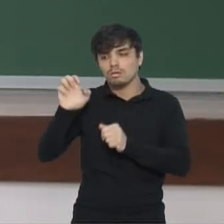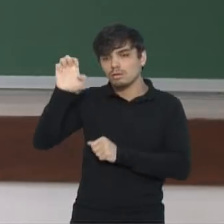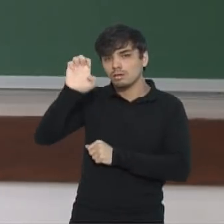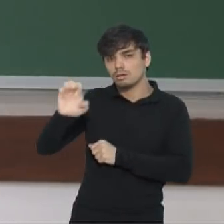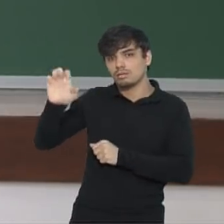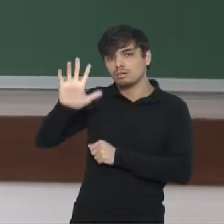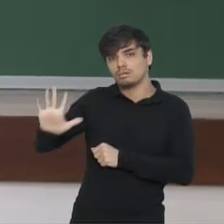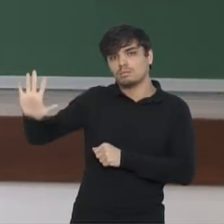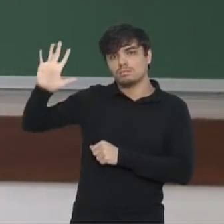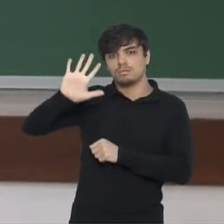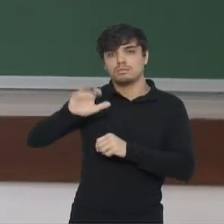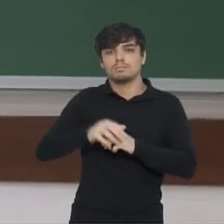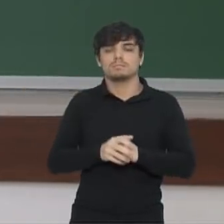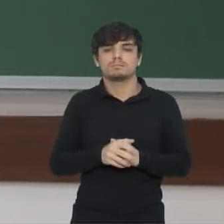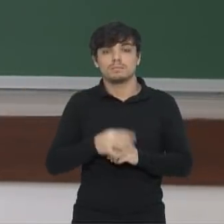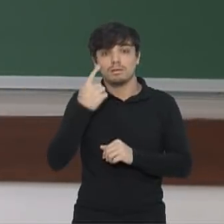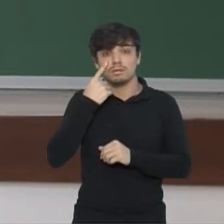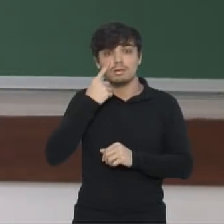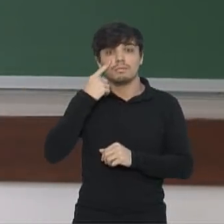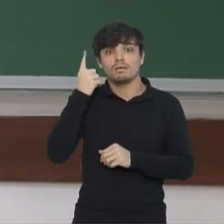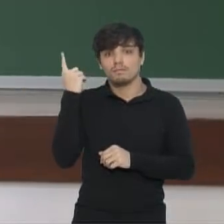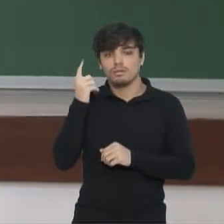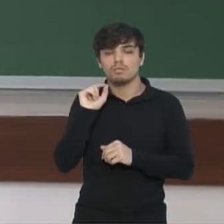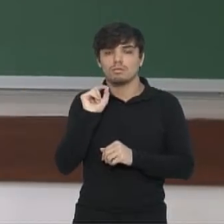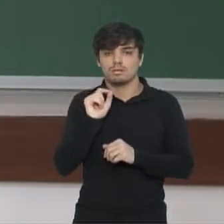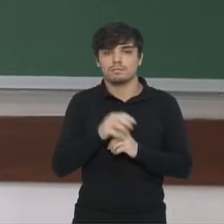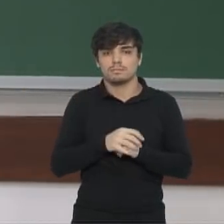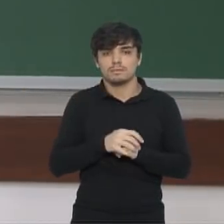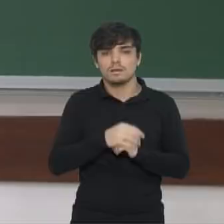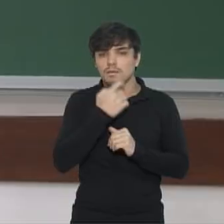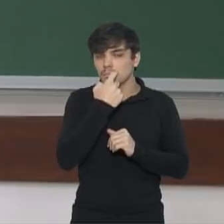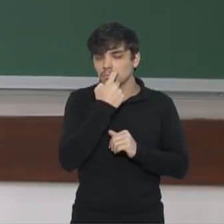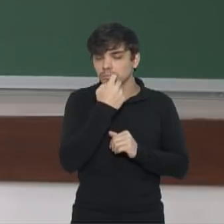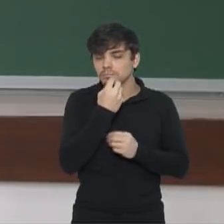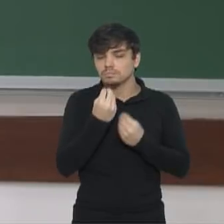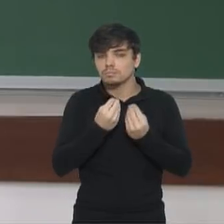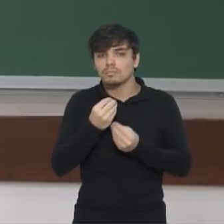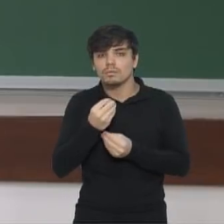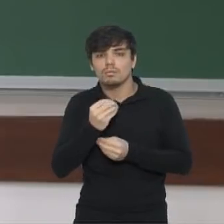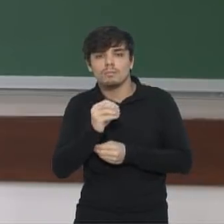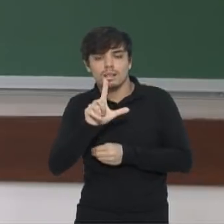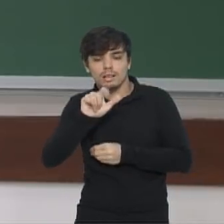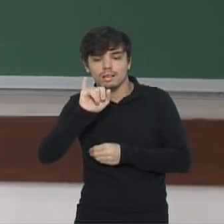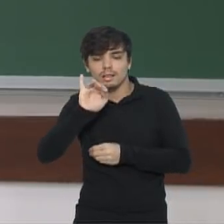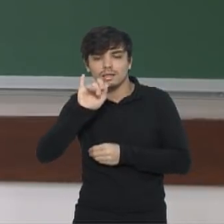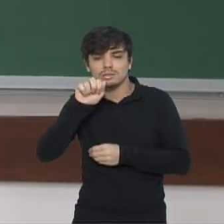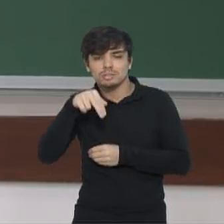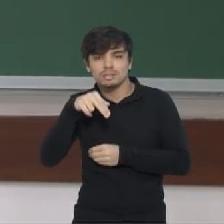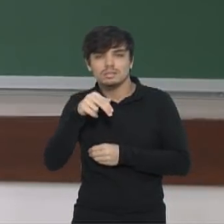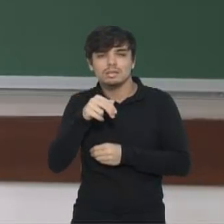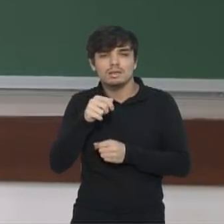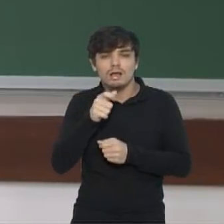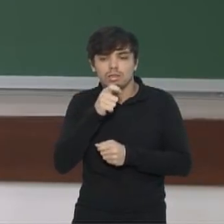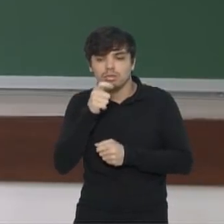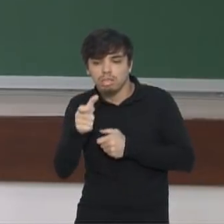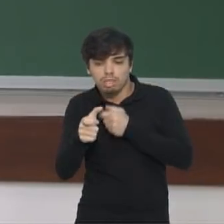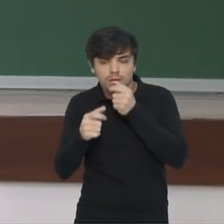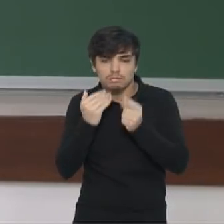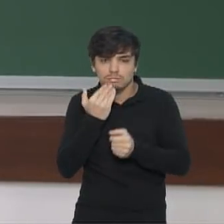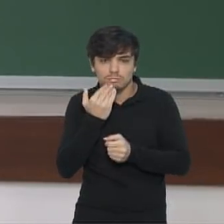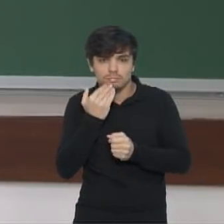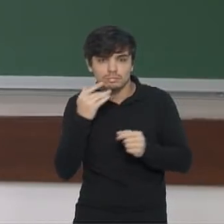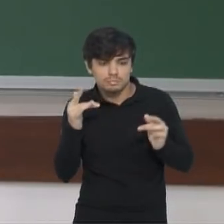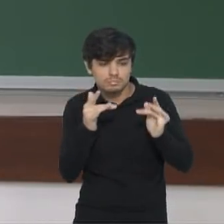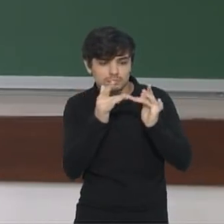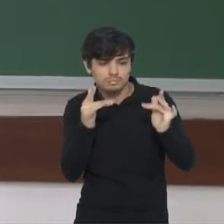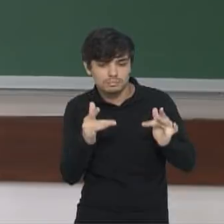Então, nós vamos verificar que dessa forma, esse latim vulgar, esse latim falado no dia a dia, ele entrou em contato com os idiomas e